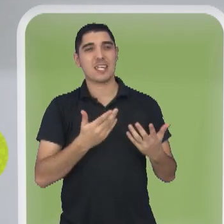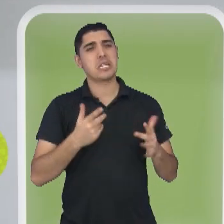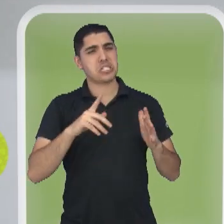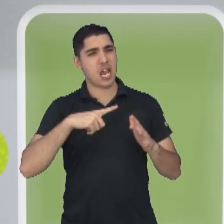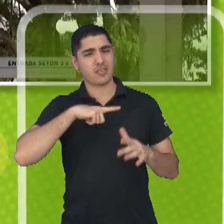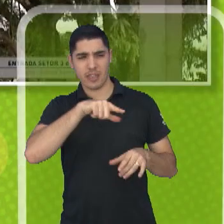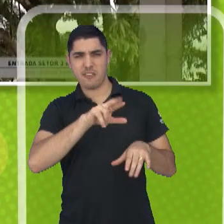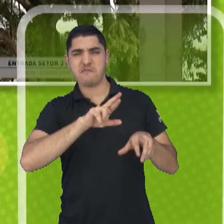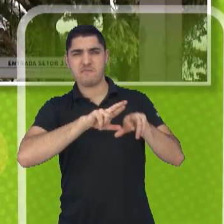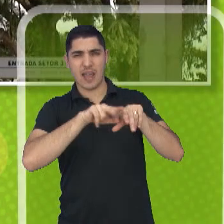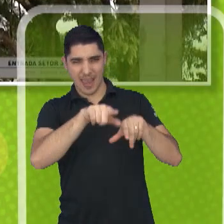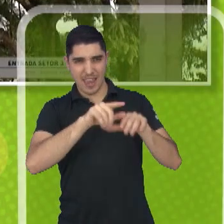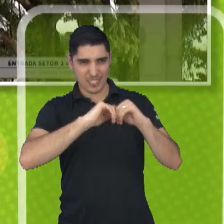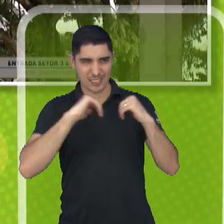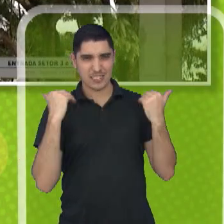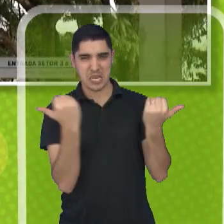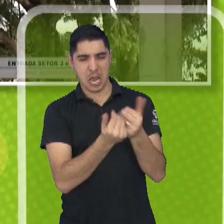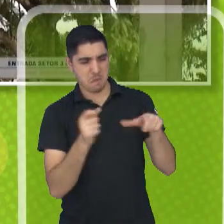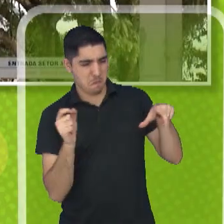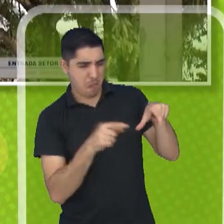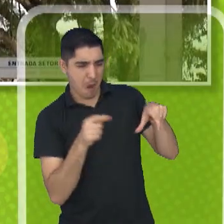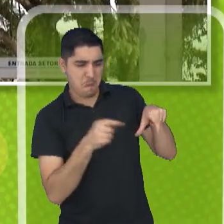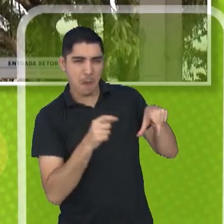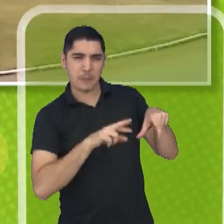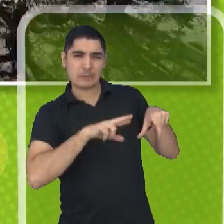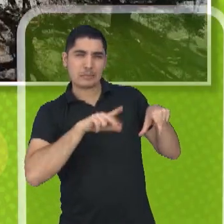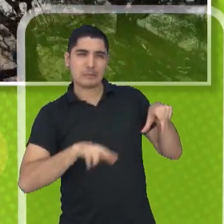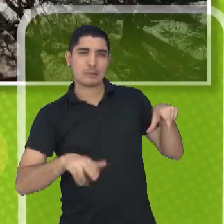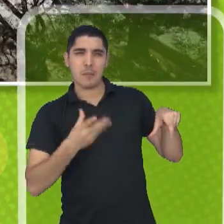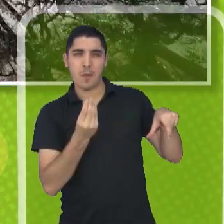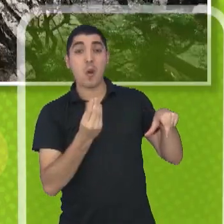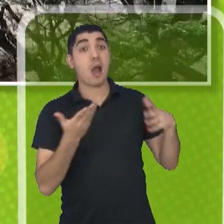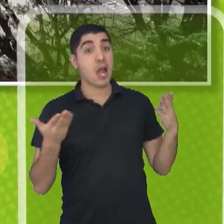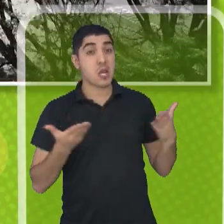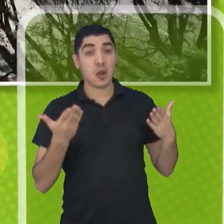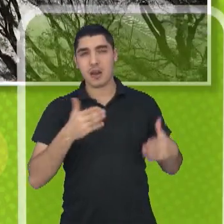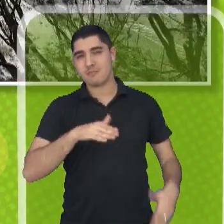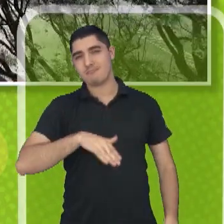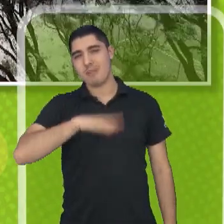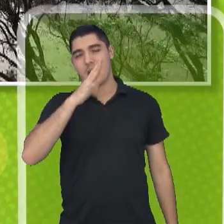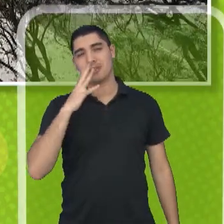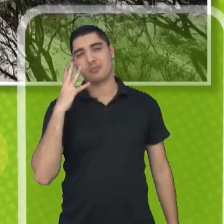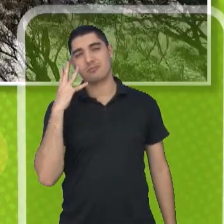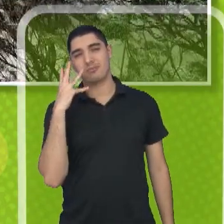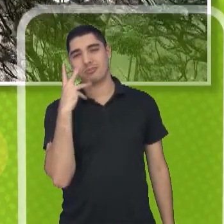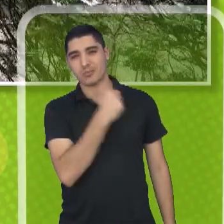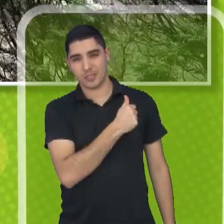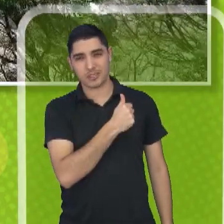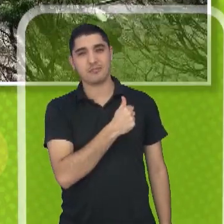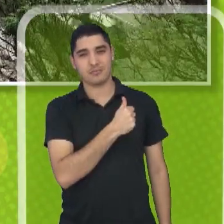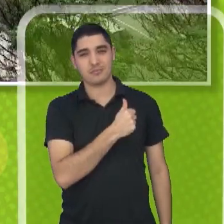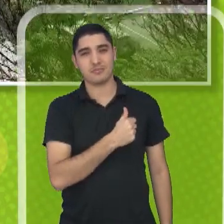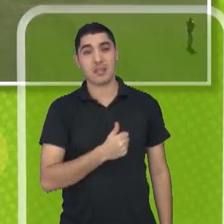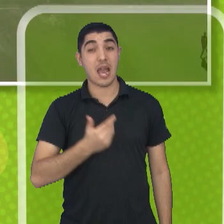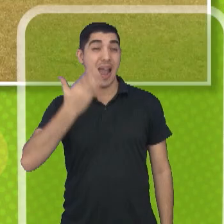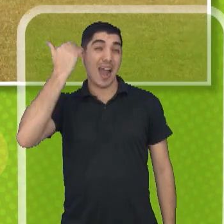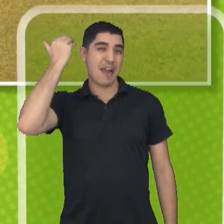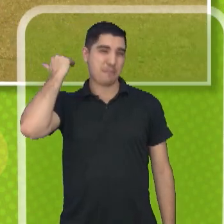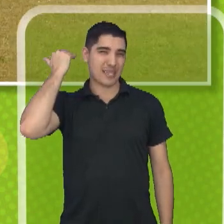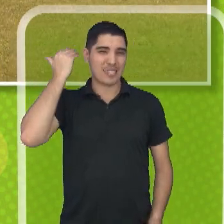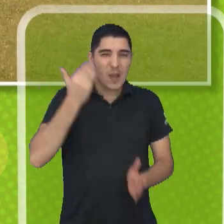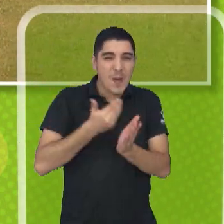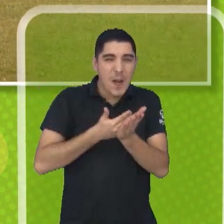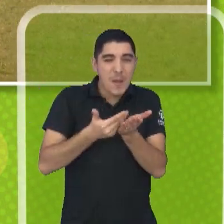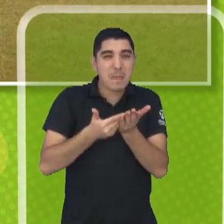nesse estádio Martins Pereira, que tá mais bonito do que no passado, né, no começo,